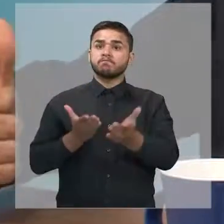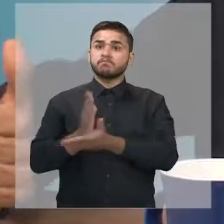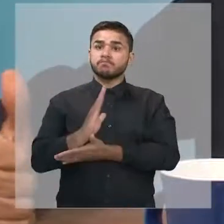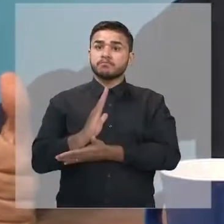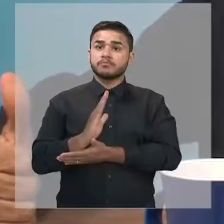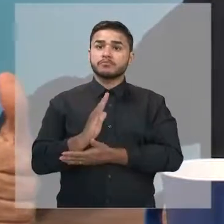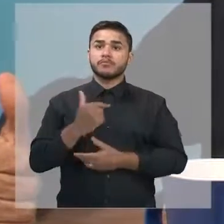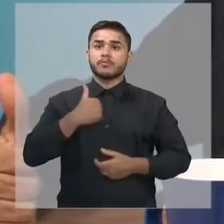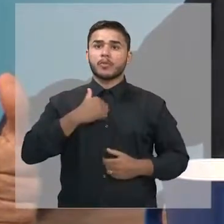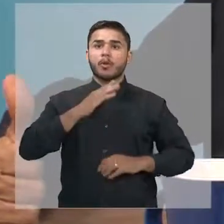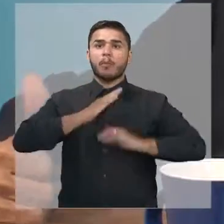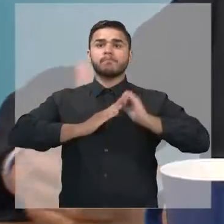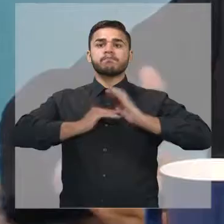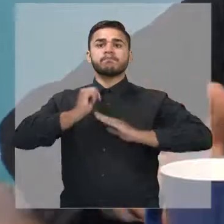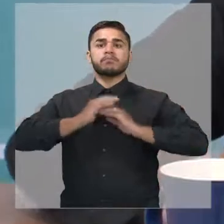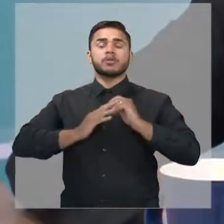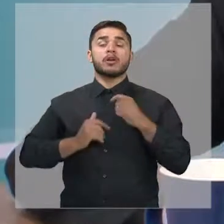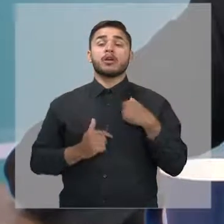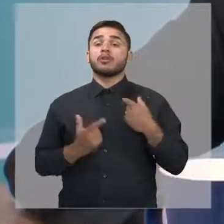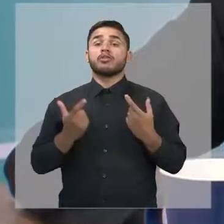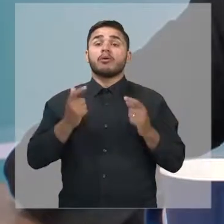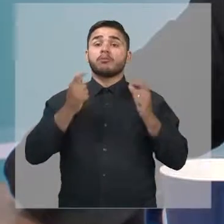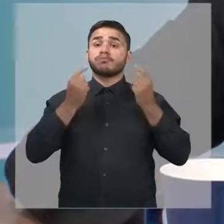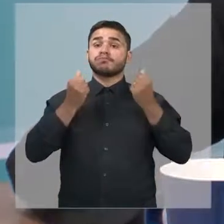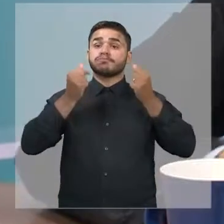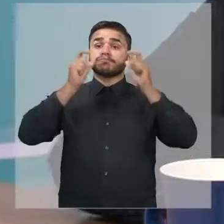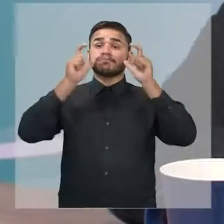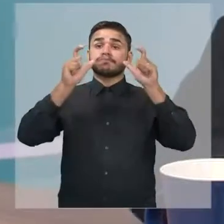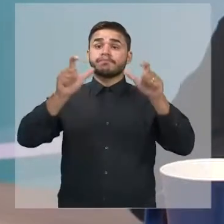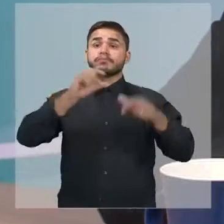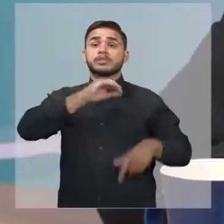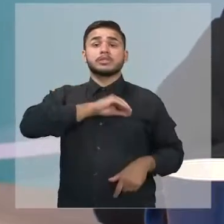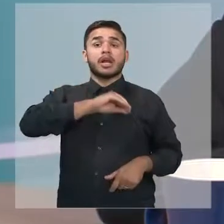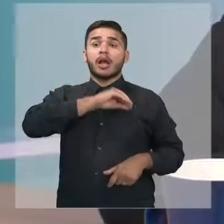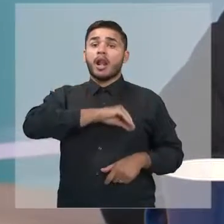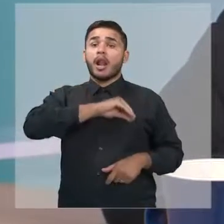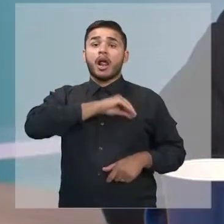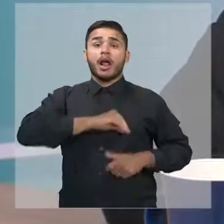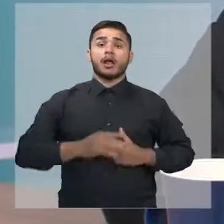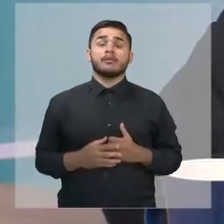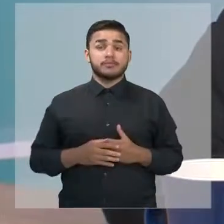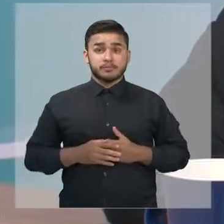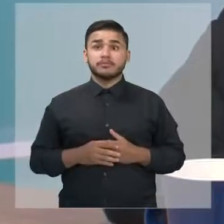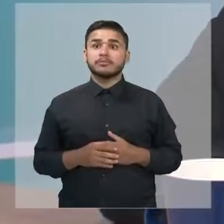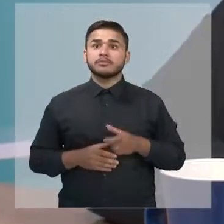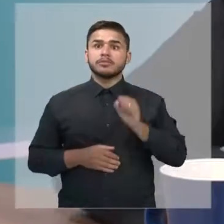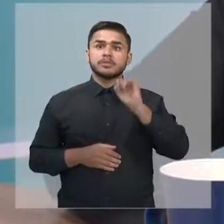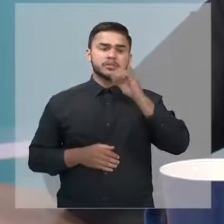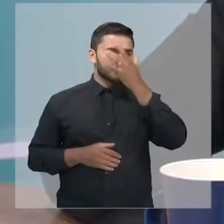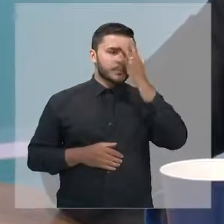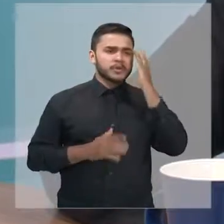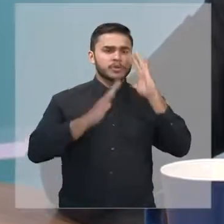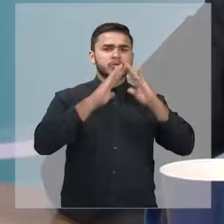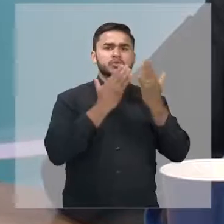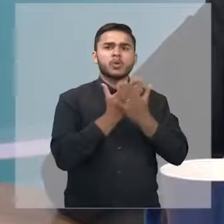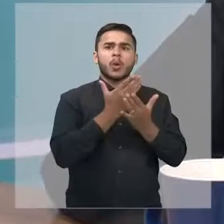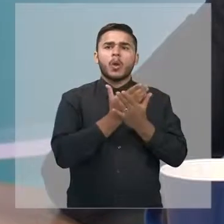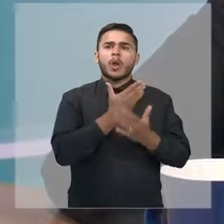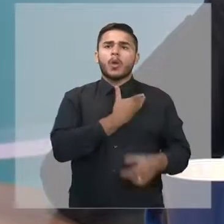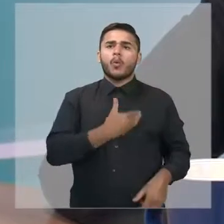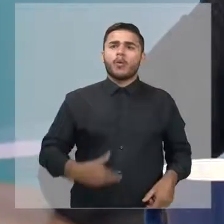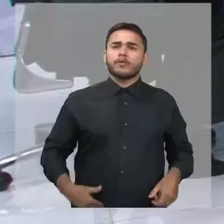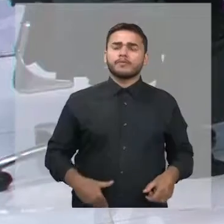estudou numa escola de pouca qualidade, ele não tem como competir. Começa a grande desigualdade da sociedade brasileira. O que é que nós precisamos